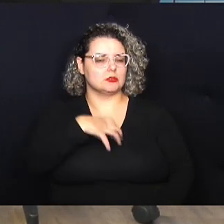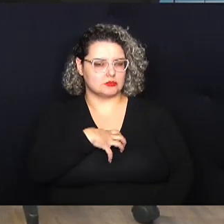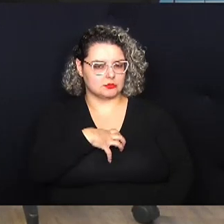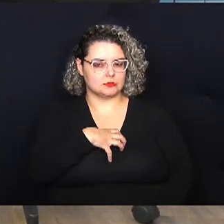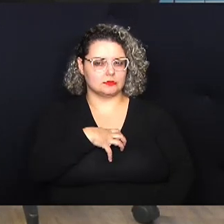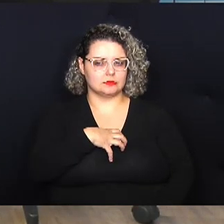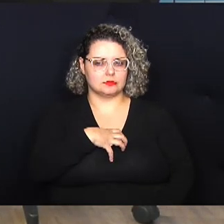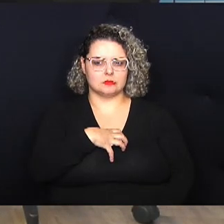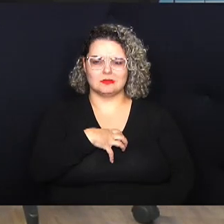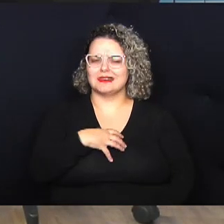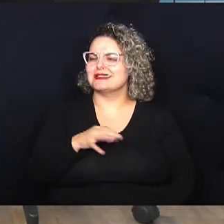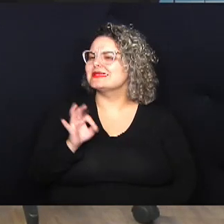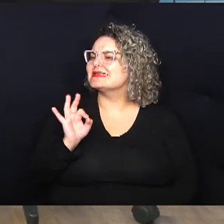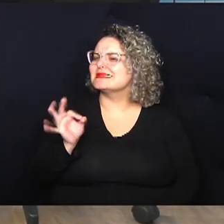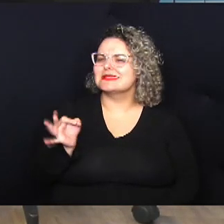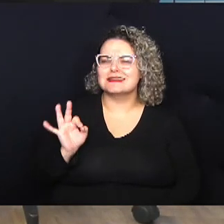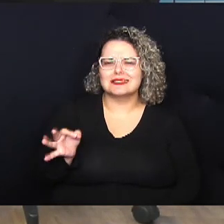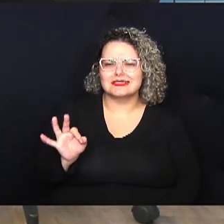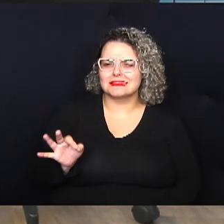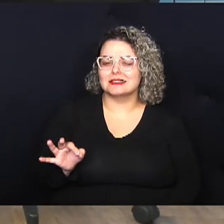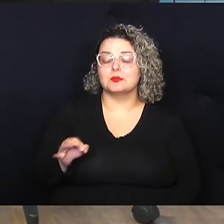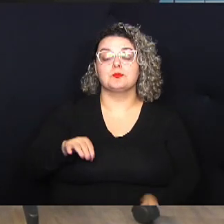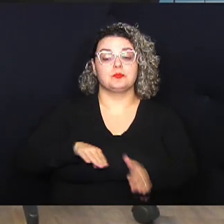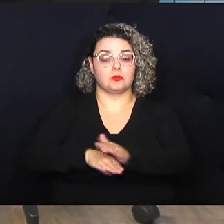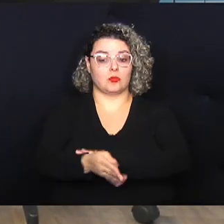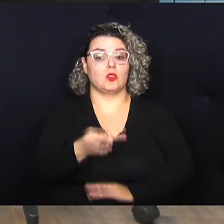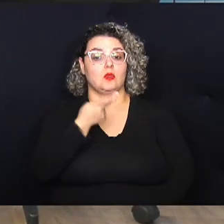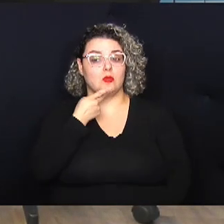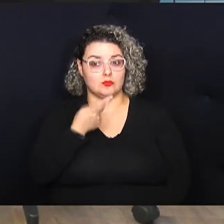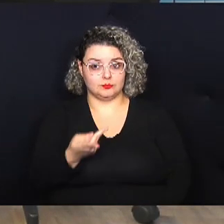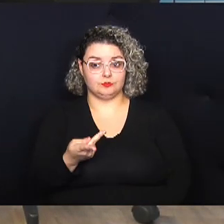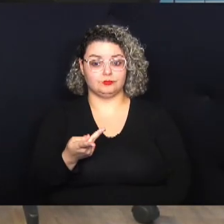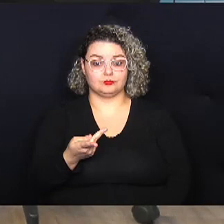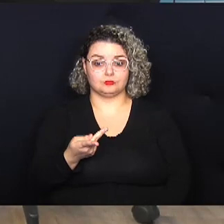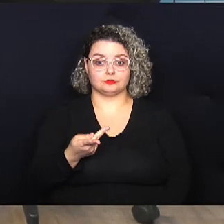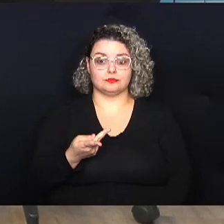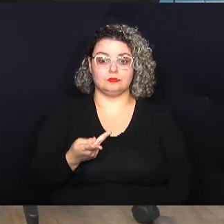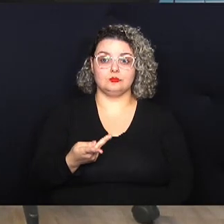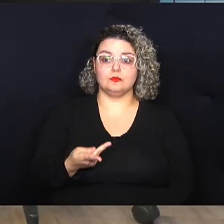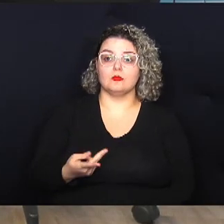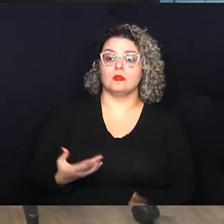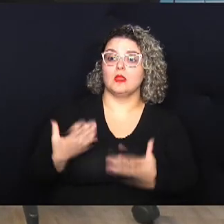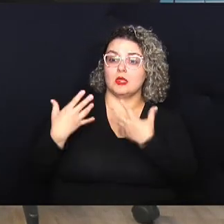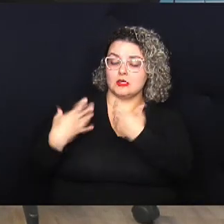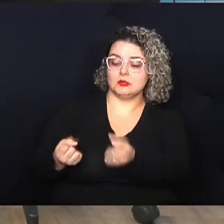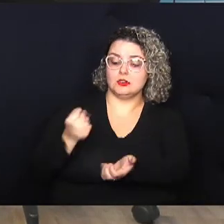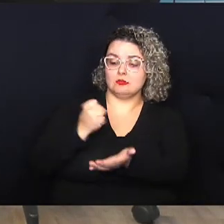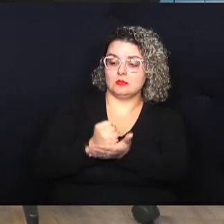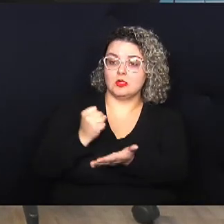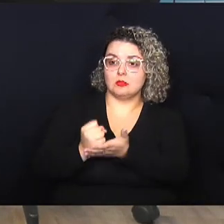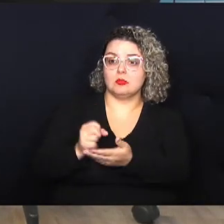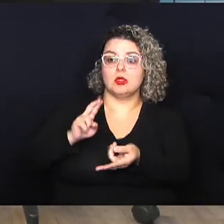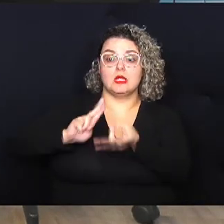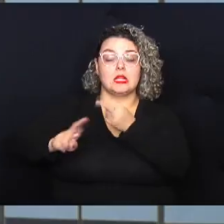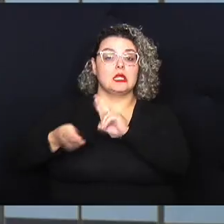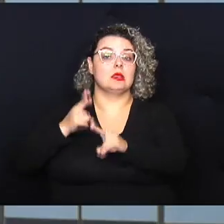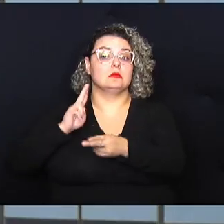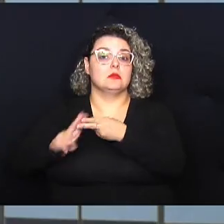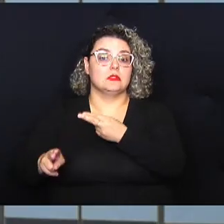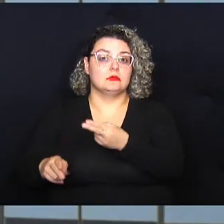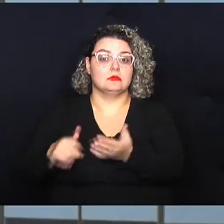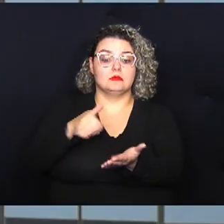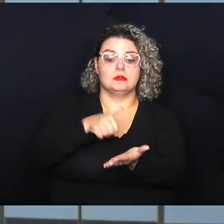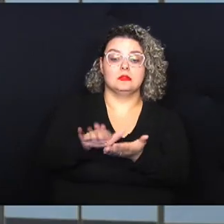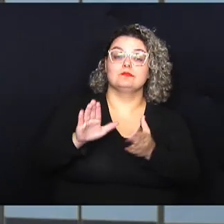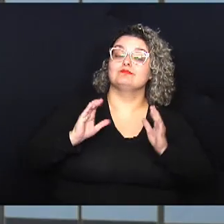Com toda certeza. Eu costumo falar que a gente admite o funcionário pelas habilidades e muitas vezes a gente demite pelo